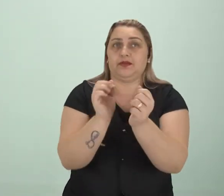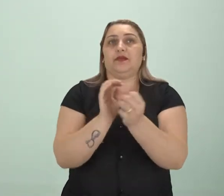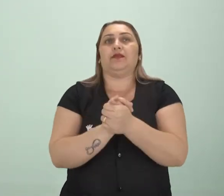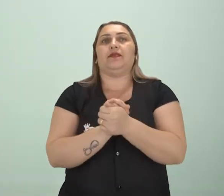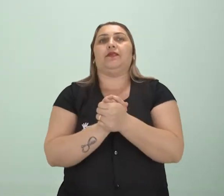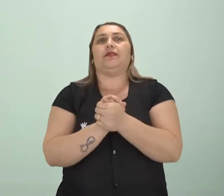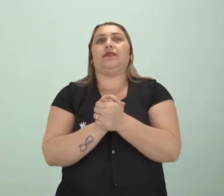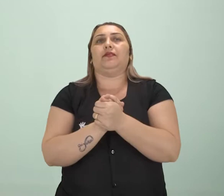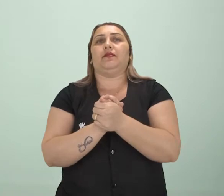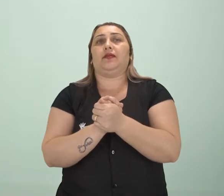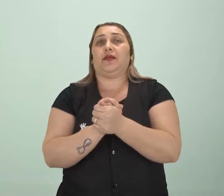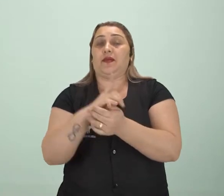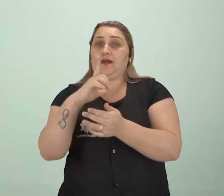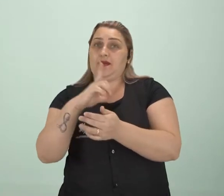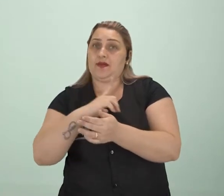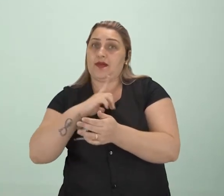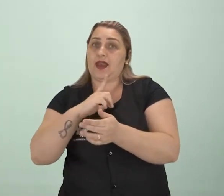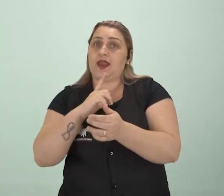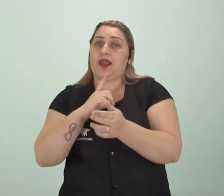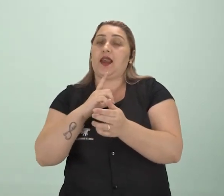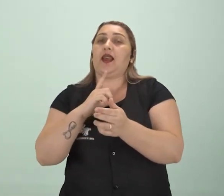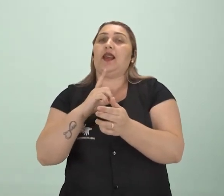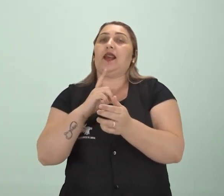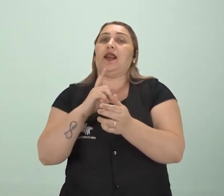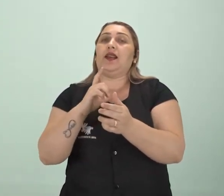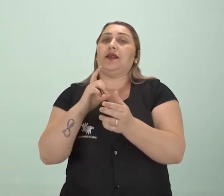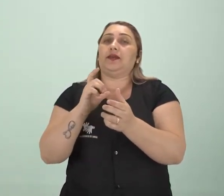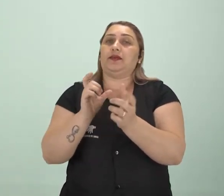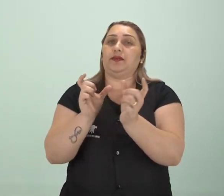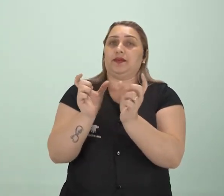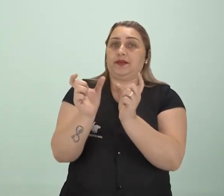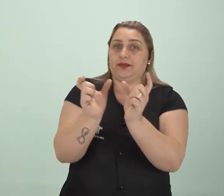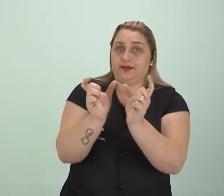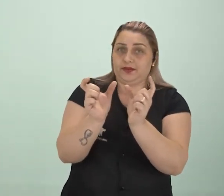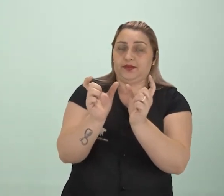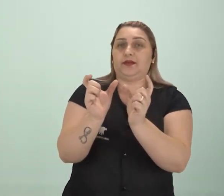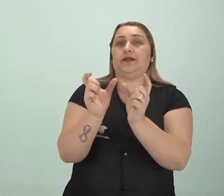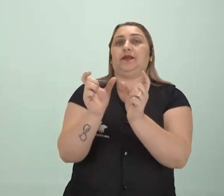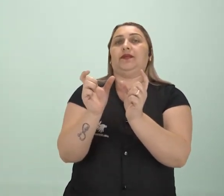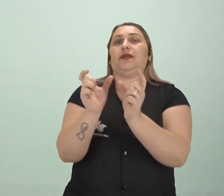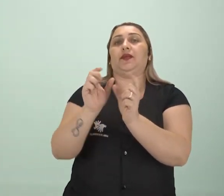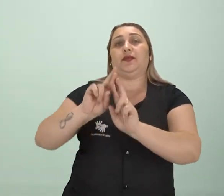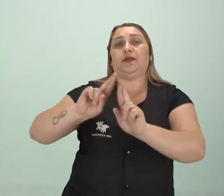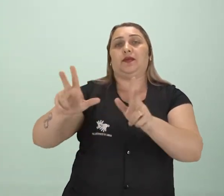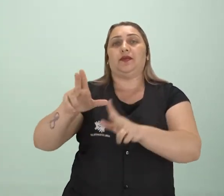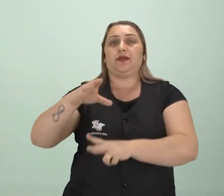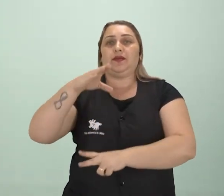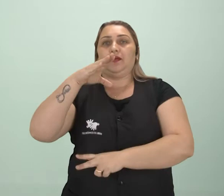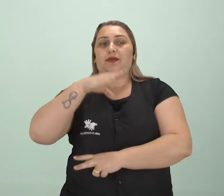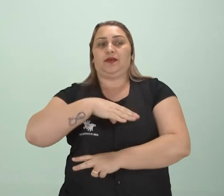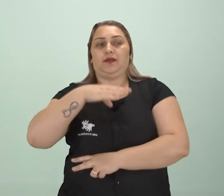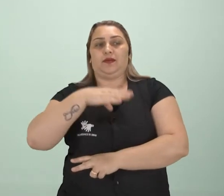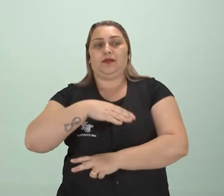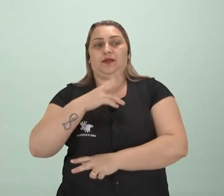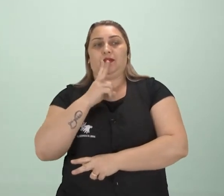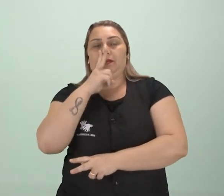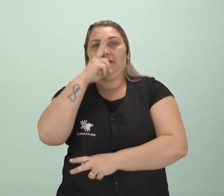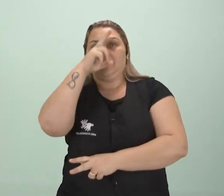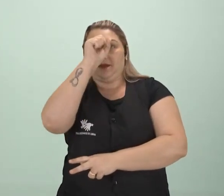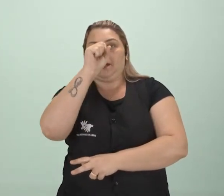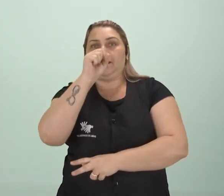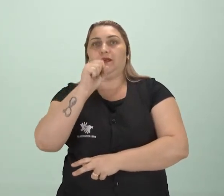se possuem la sílaba tônica diferente del português. Ou seja, são palavras também